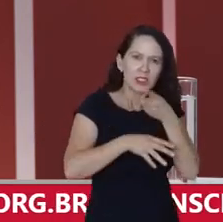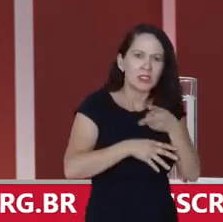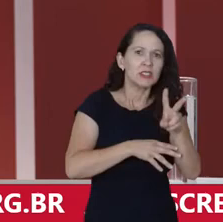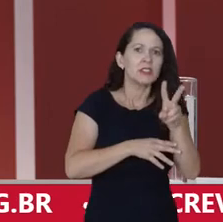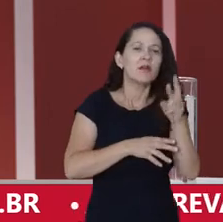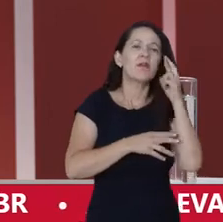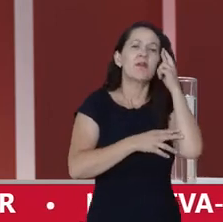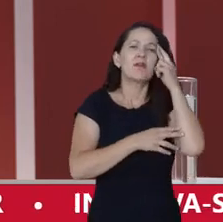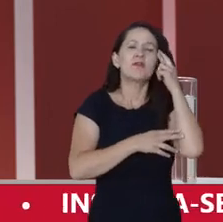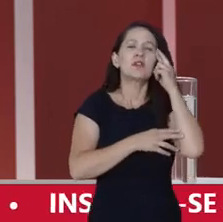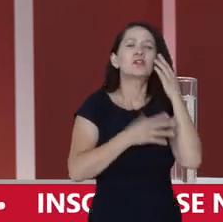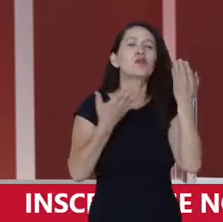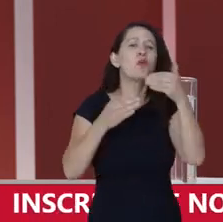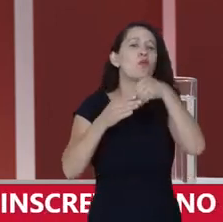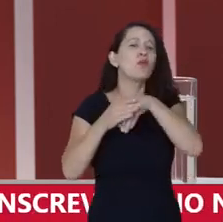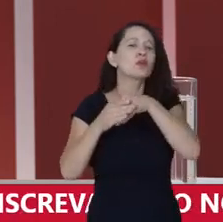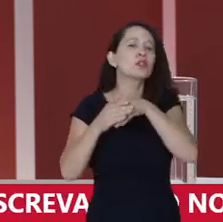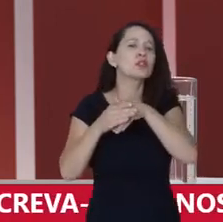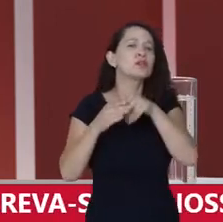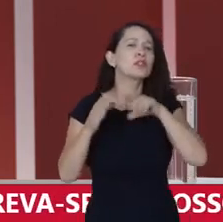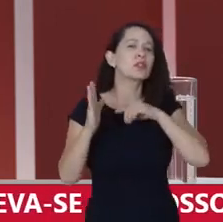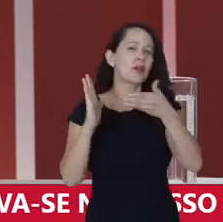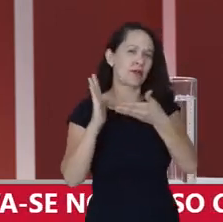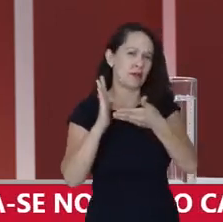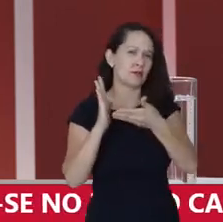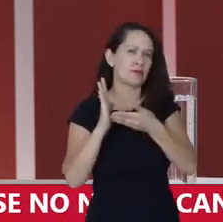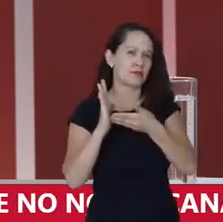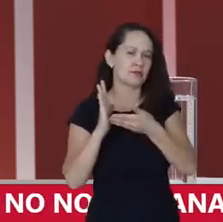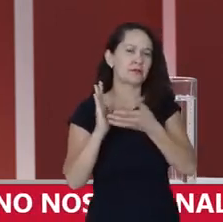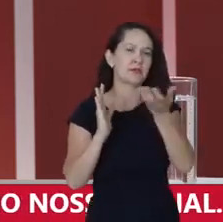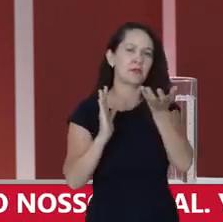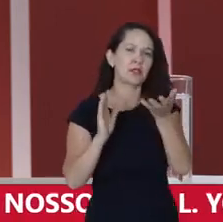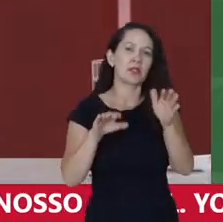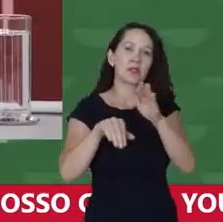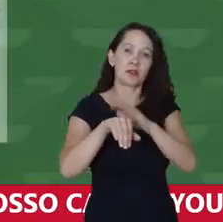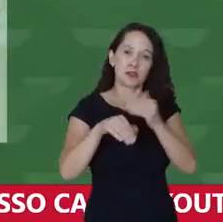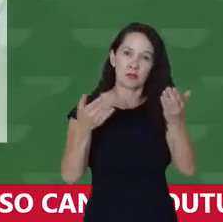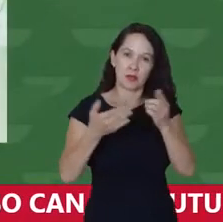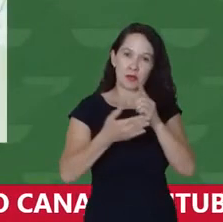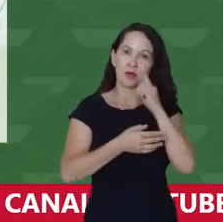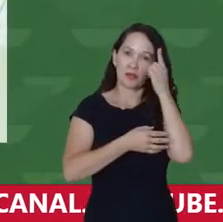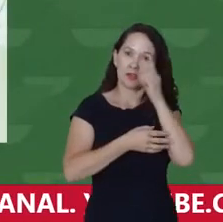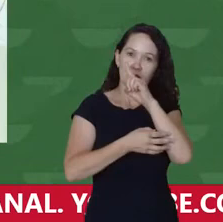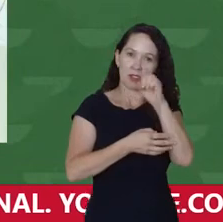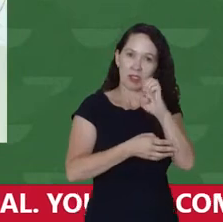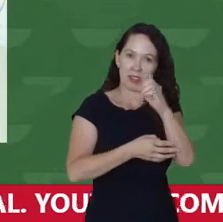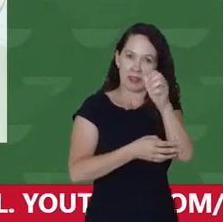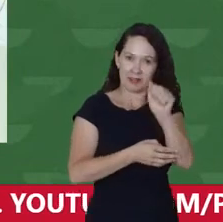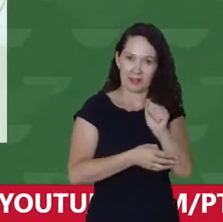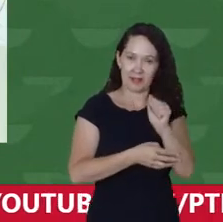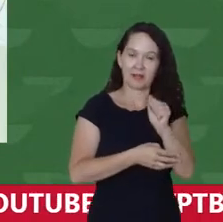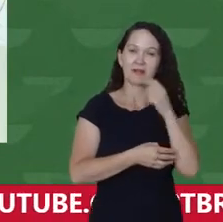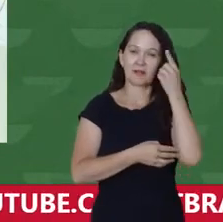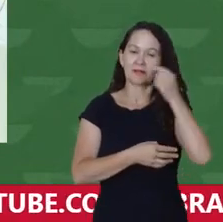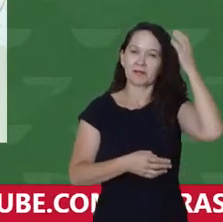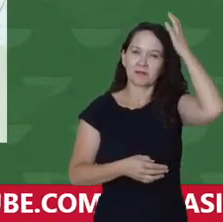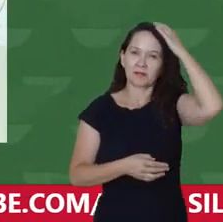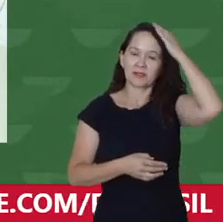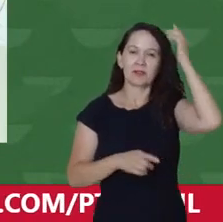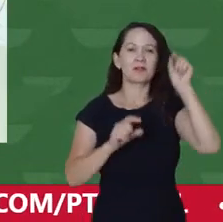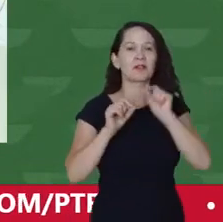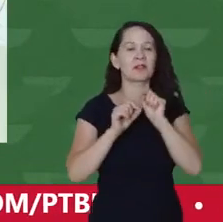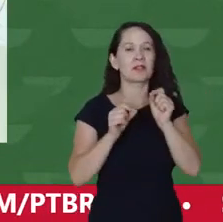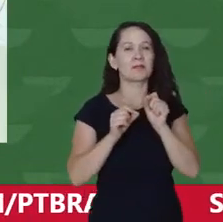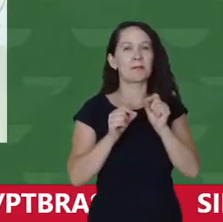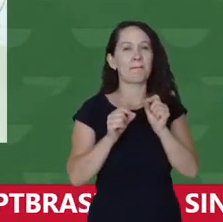fazendo reflexão sobre as votações que nós fizemos na Câmara dos Deputados. Eu queria passar então para o nosso querido deputado Zeca Dirceu, deputado do Paraná, para